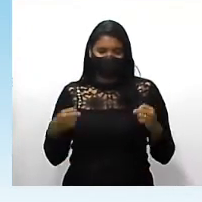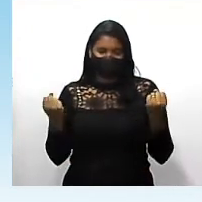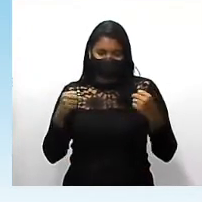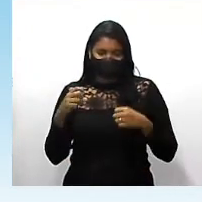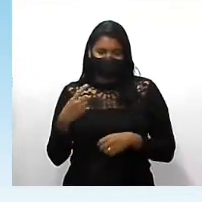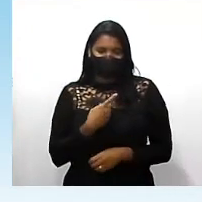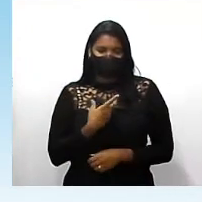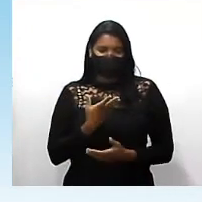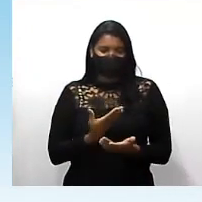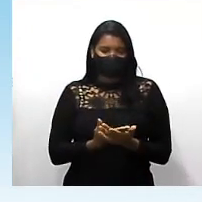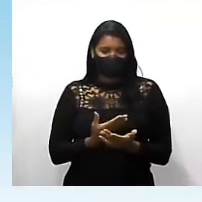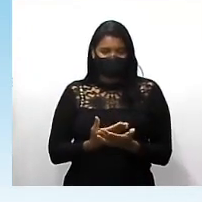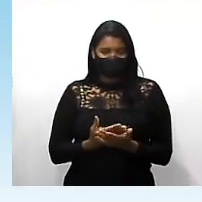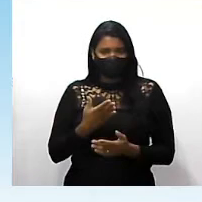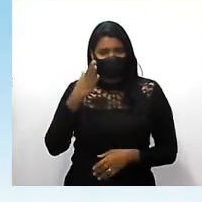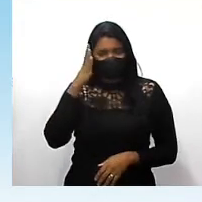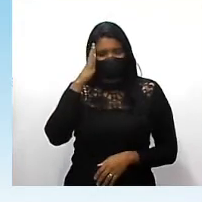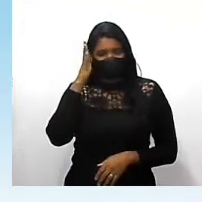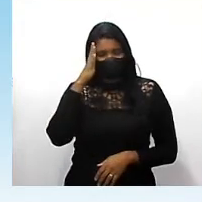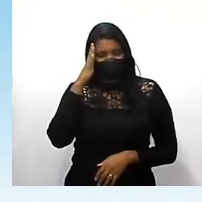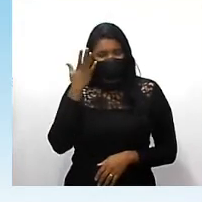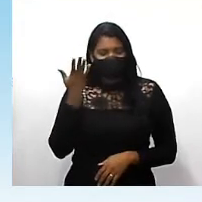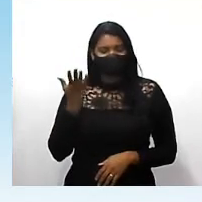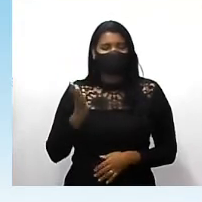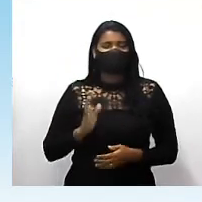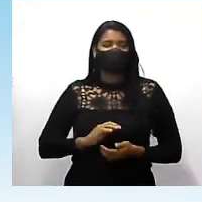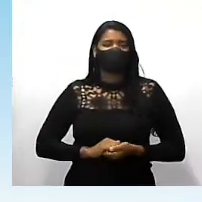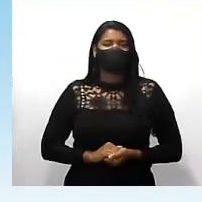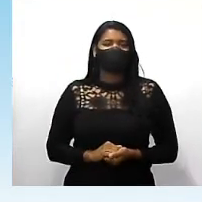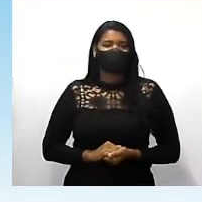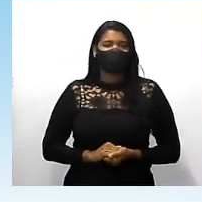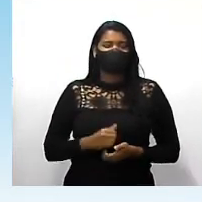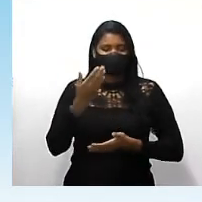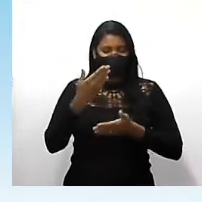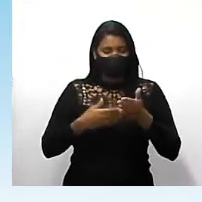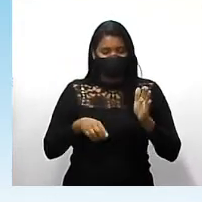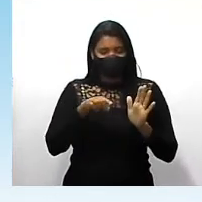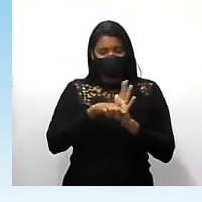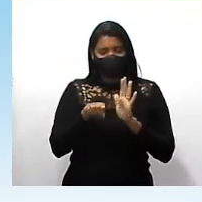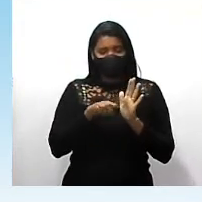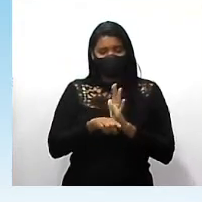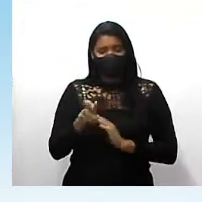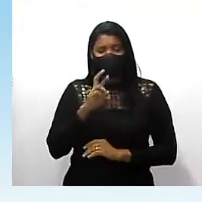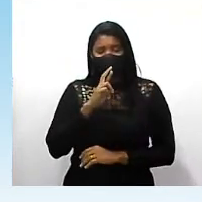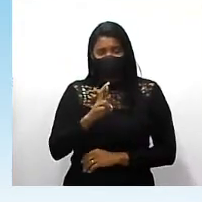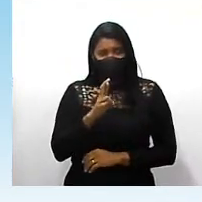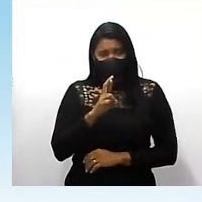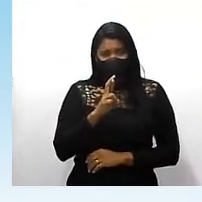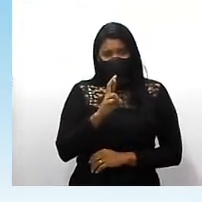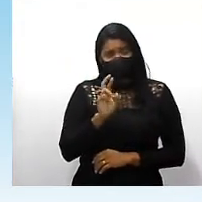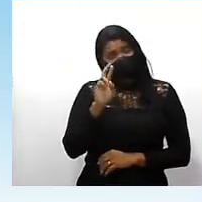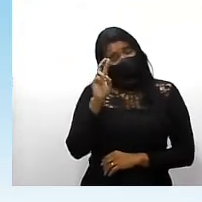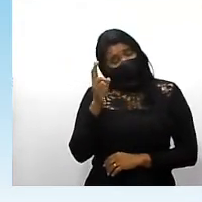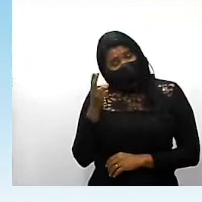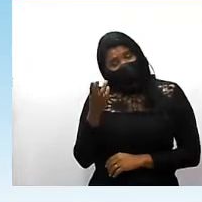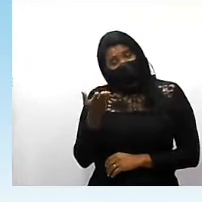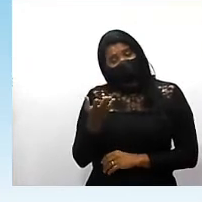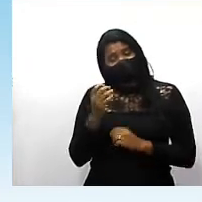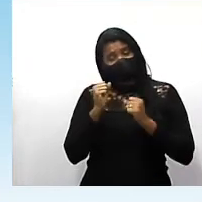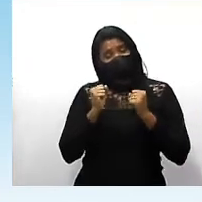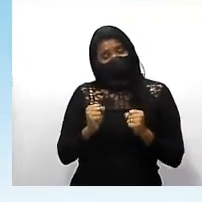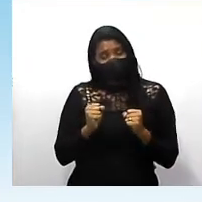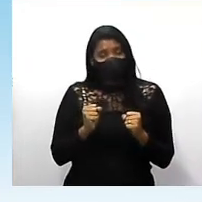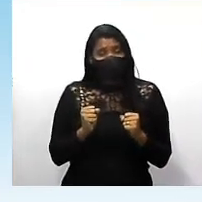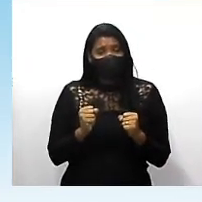que compreendamos essas questões para que tenhamos respostas ou possamos pelo